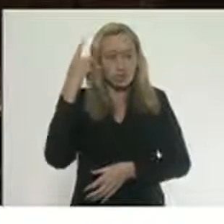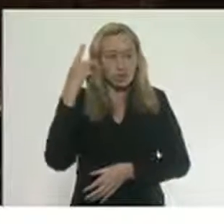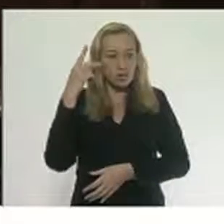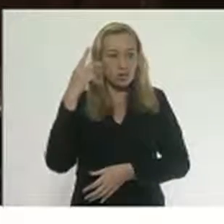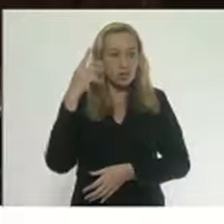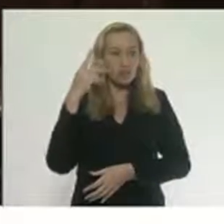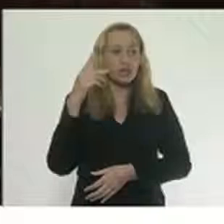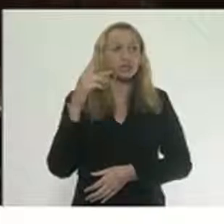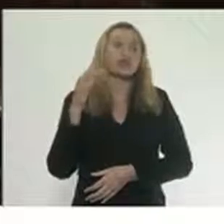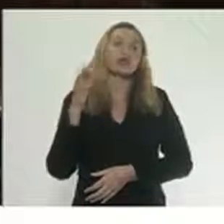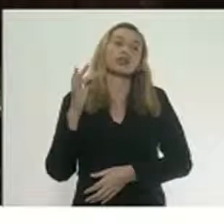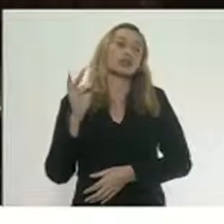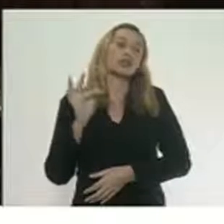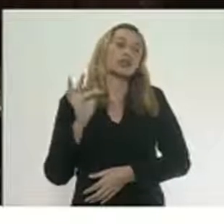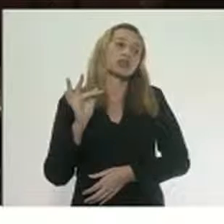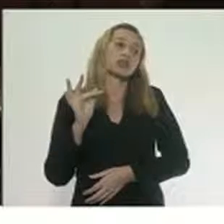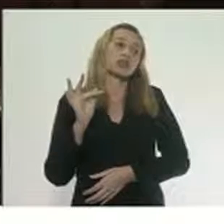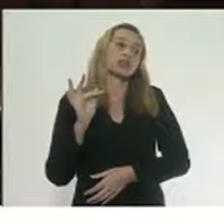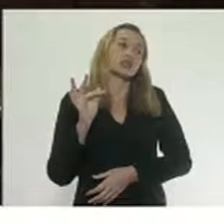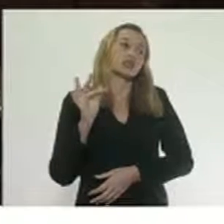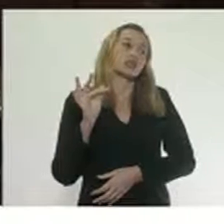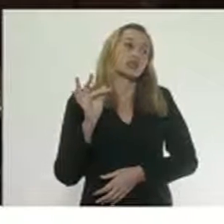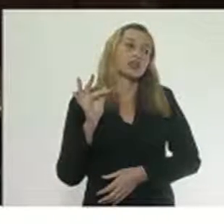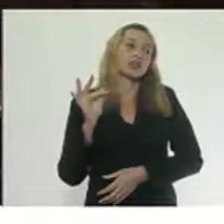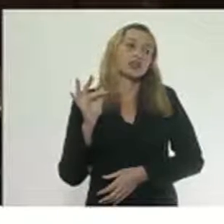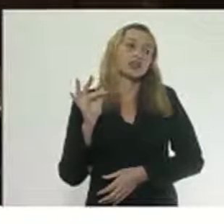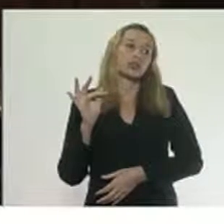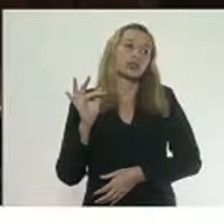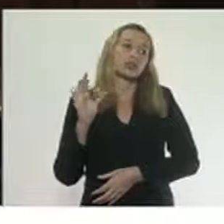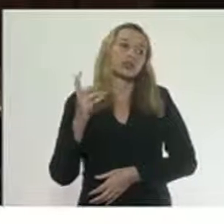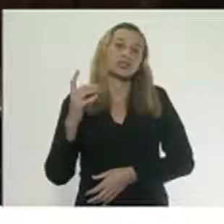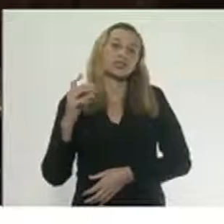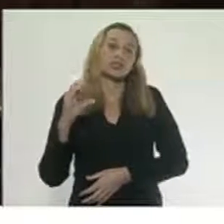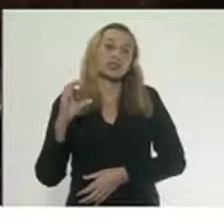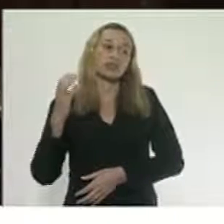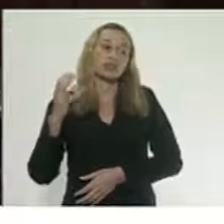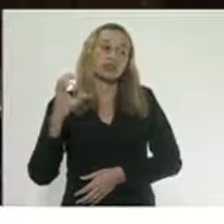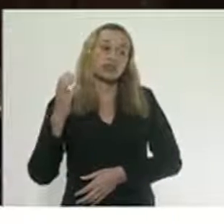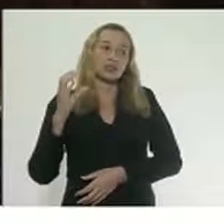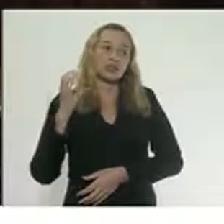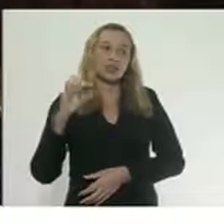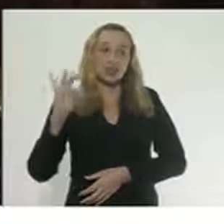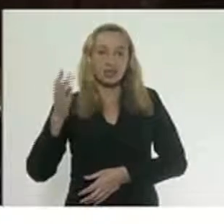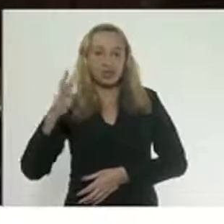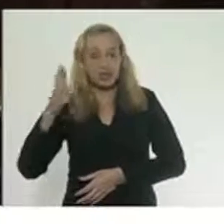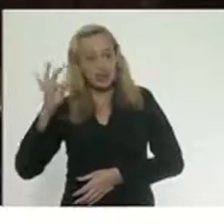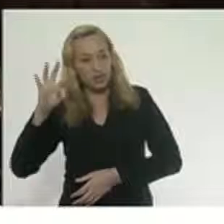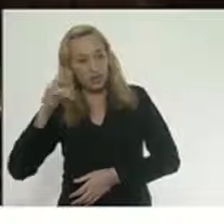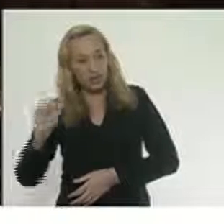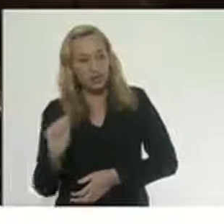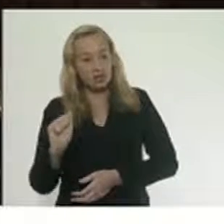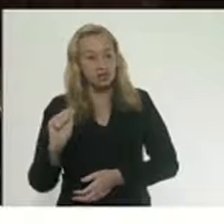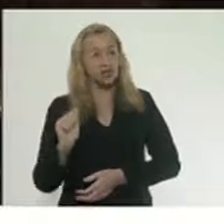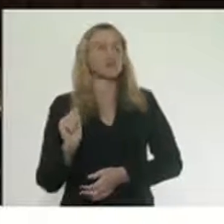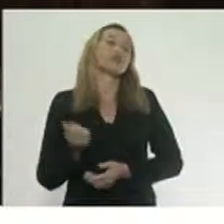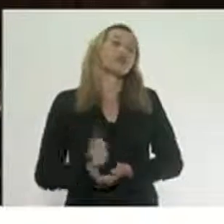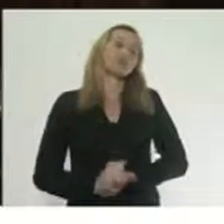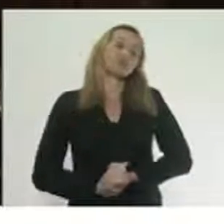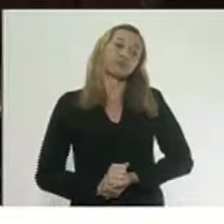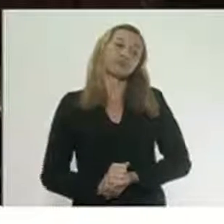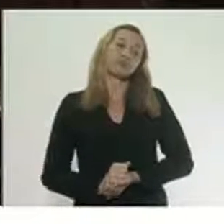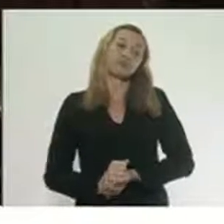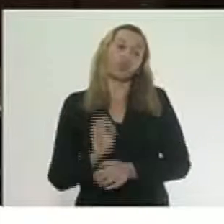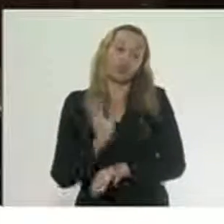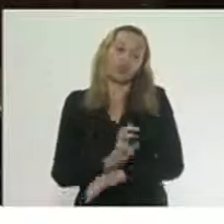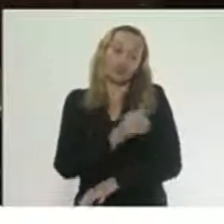presente, discutia as agruras por que passa a ciência brasileira no atual momento da nossa